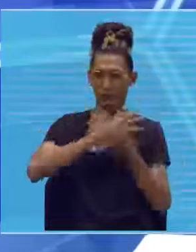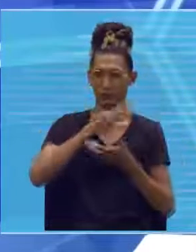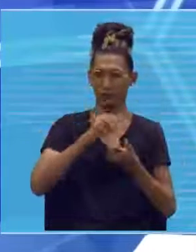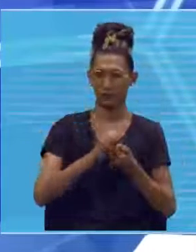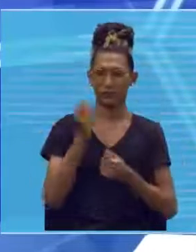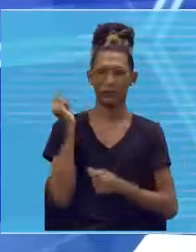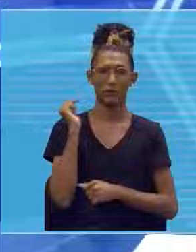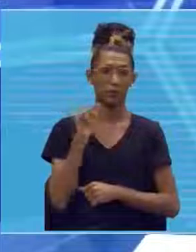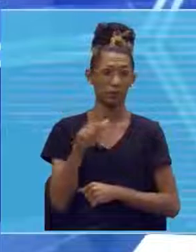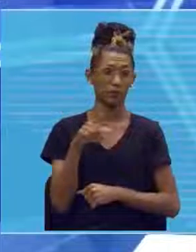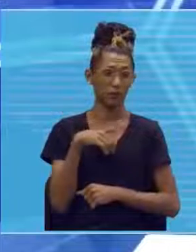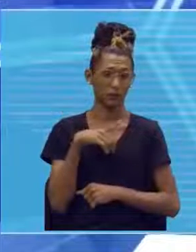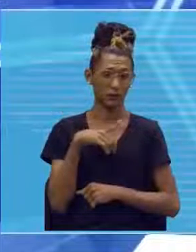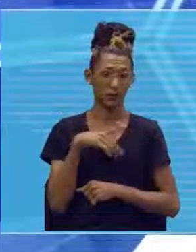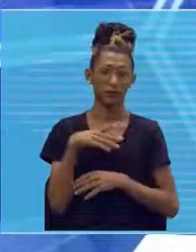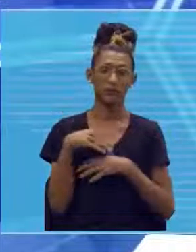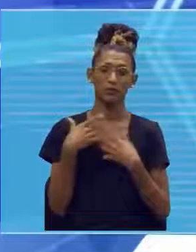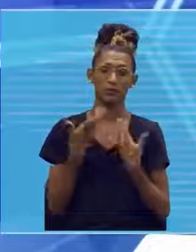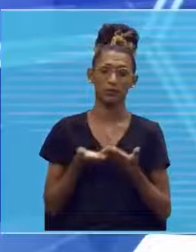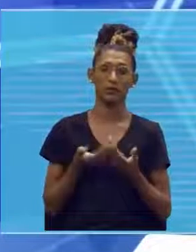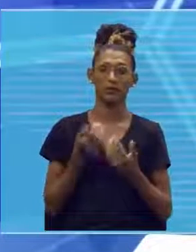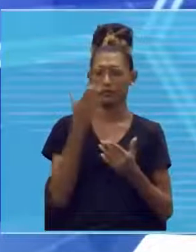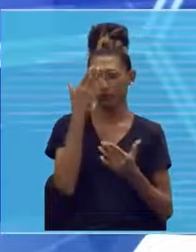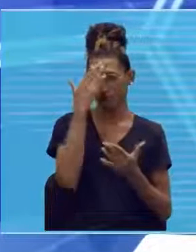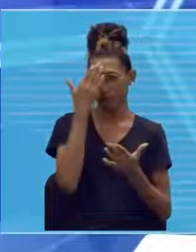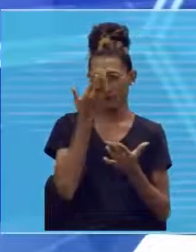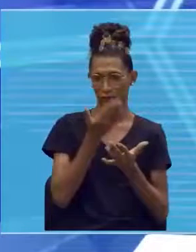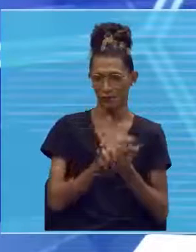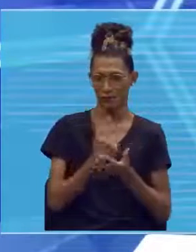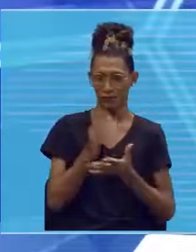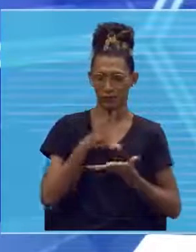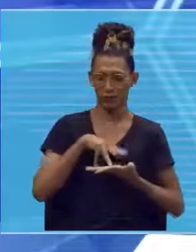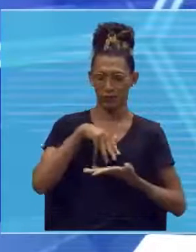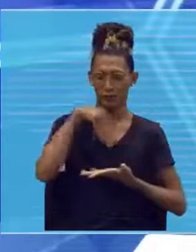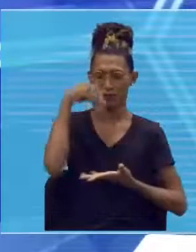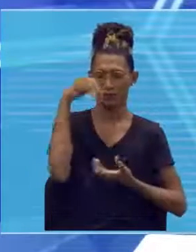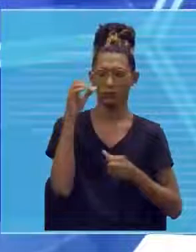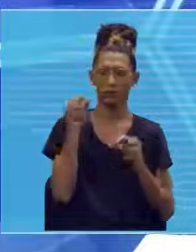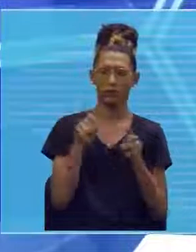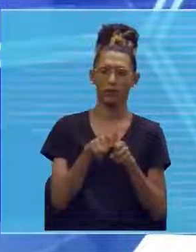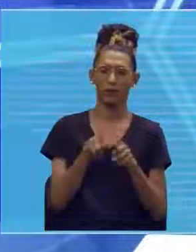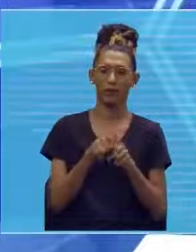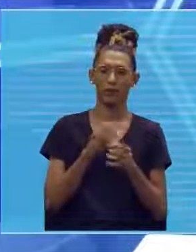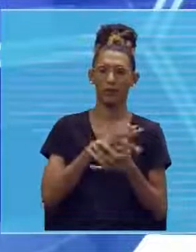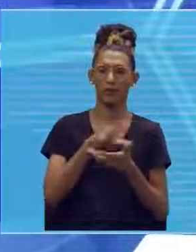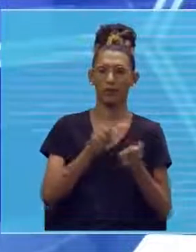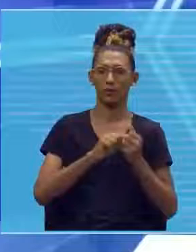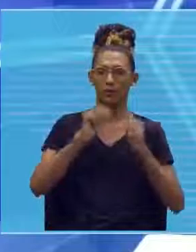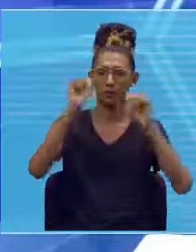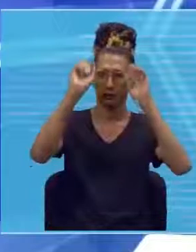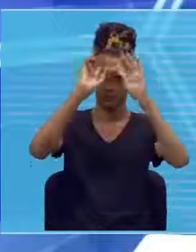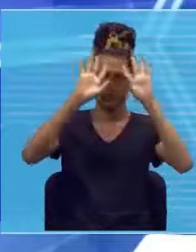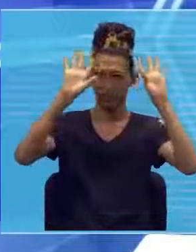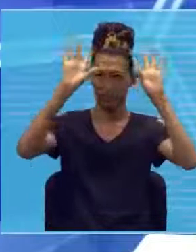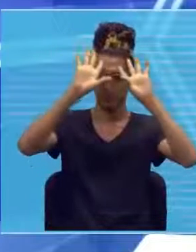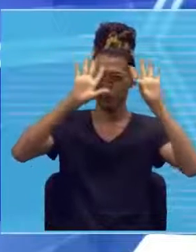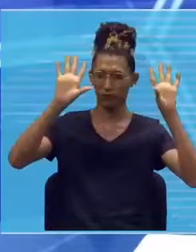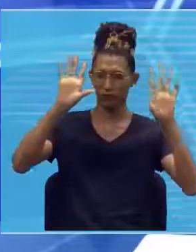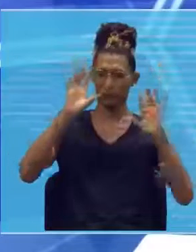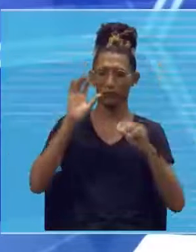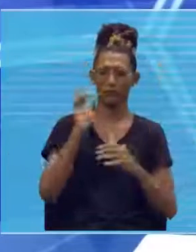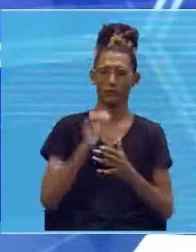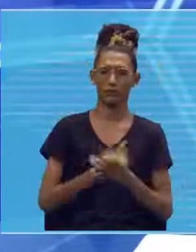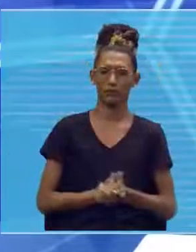Continua existindo acreditamos na força espiritual e no mundo imaginário no orifício do bastão